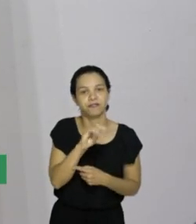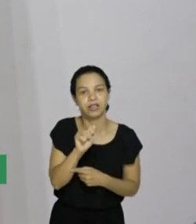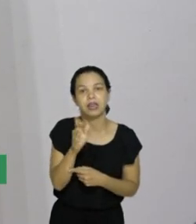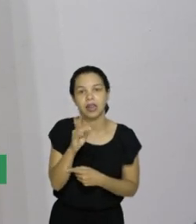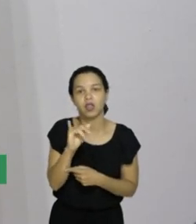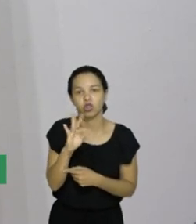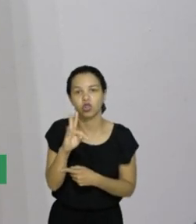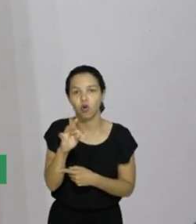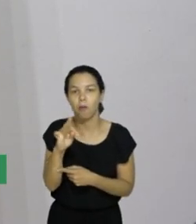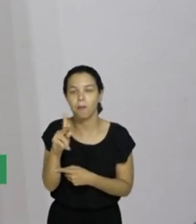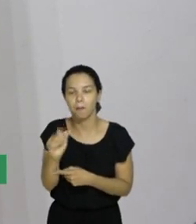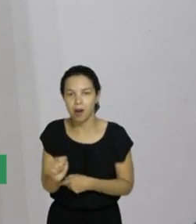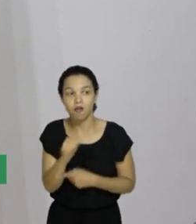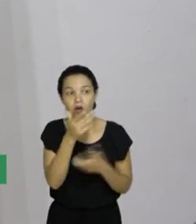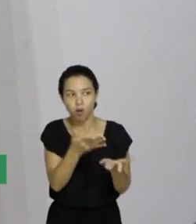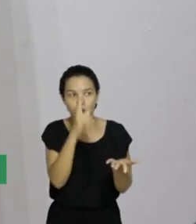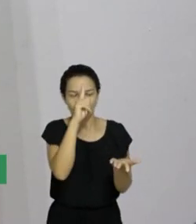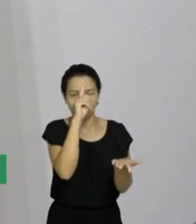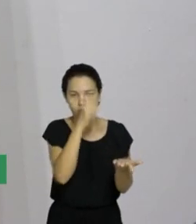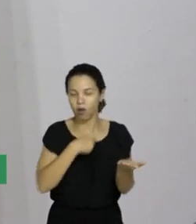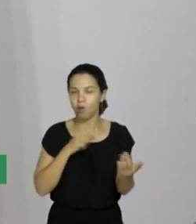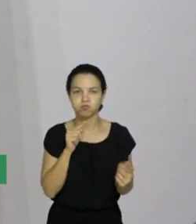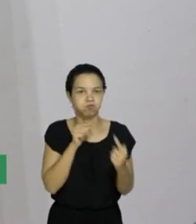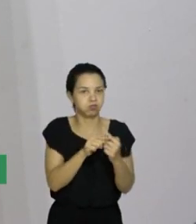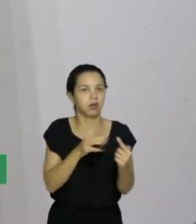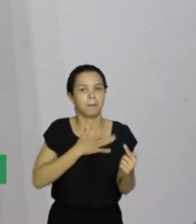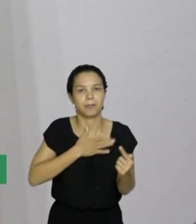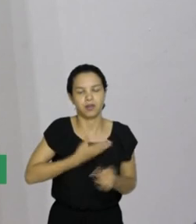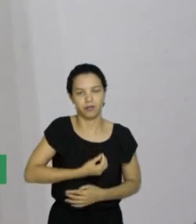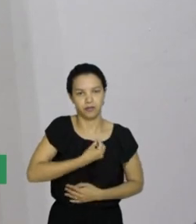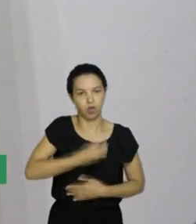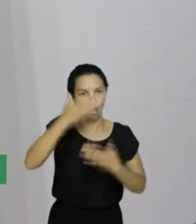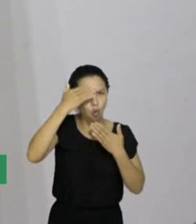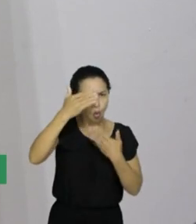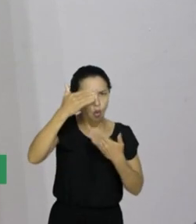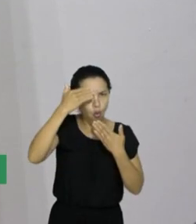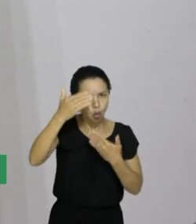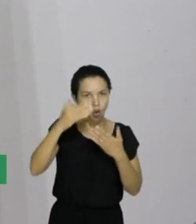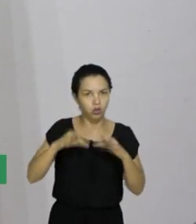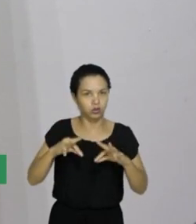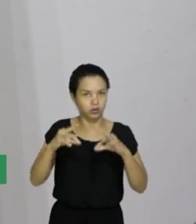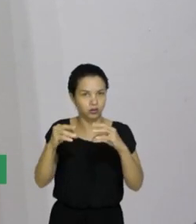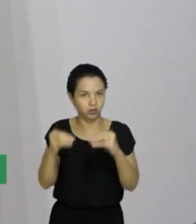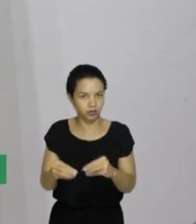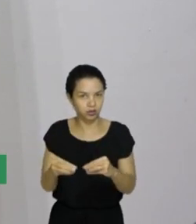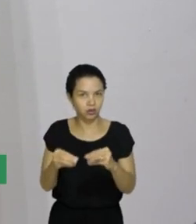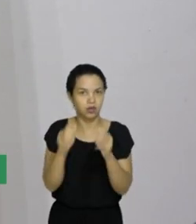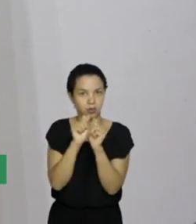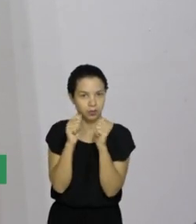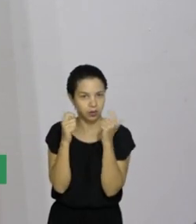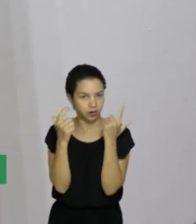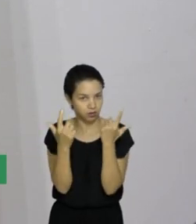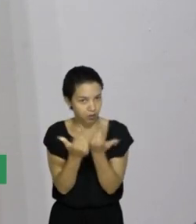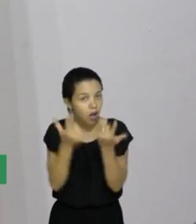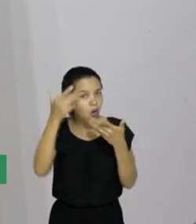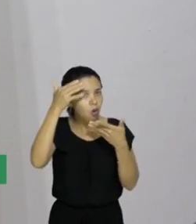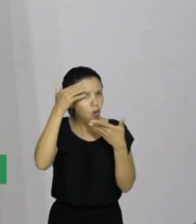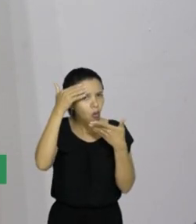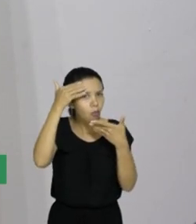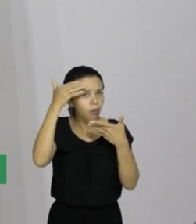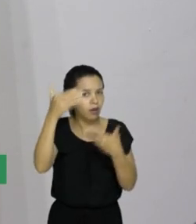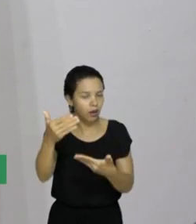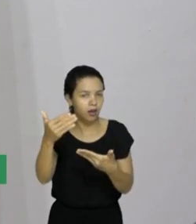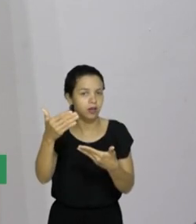das razões de sua vida obrigado obrigado por tudo obrigado a Assembleia Legislativa de Santa Catarina